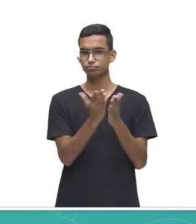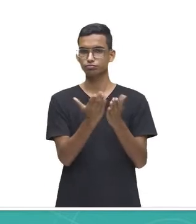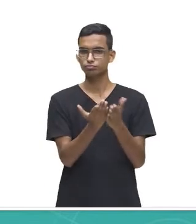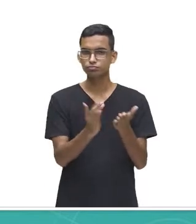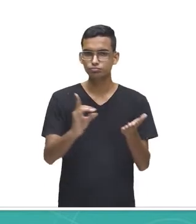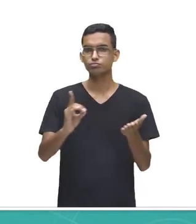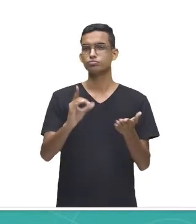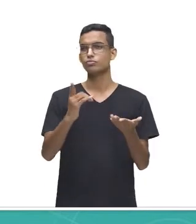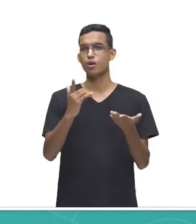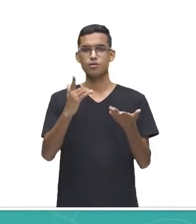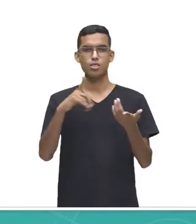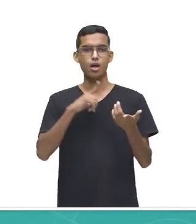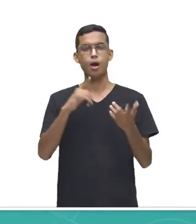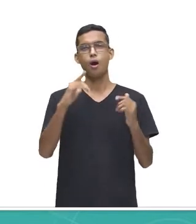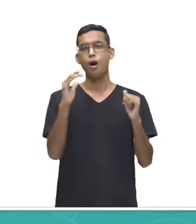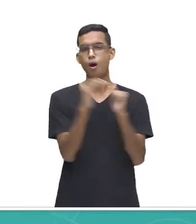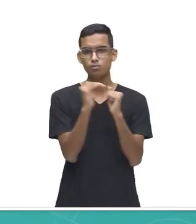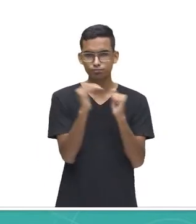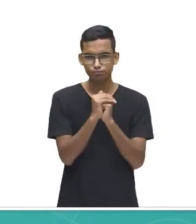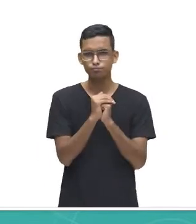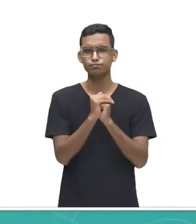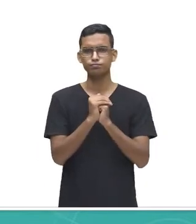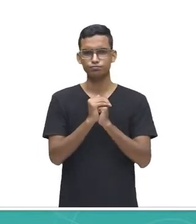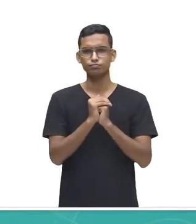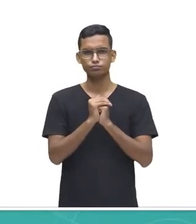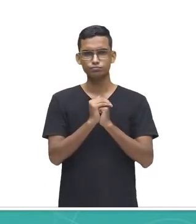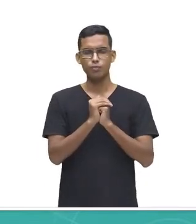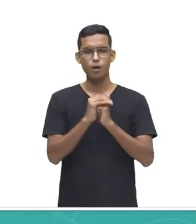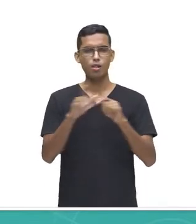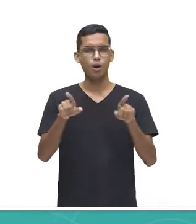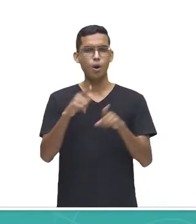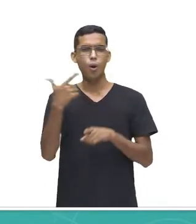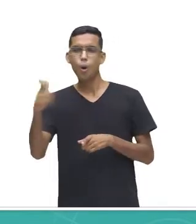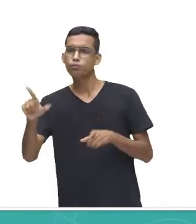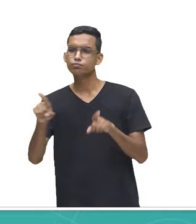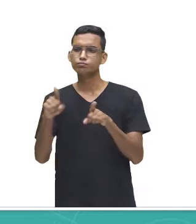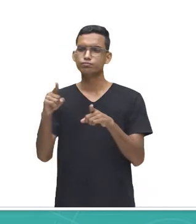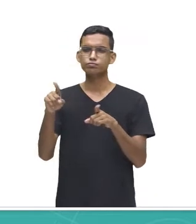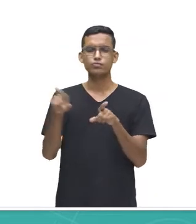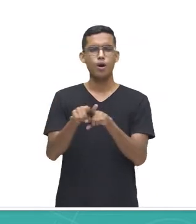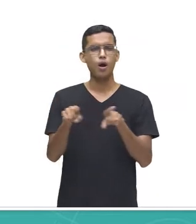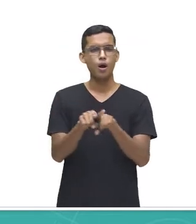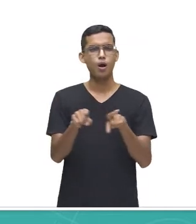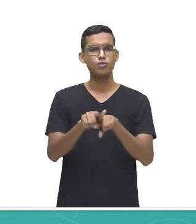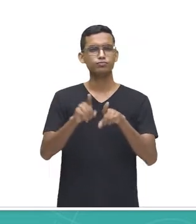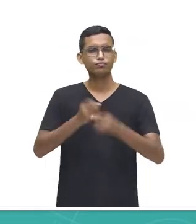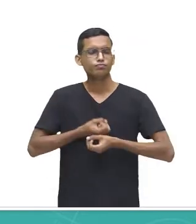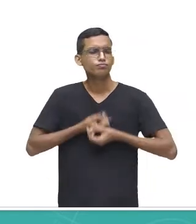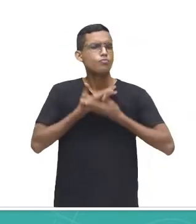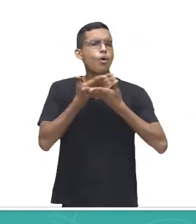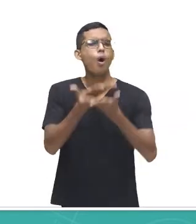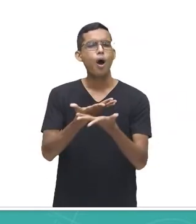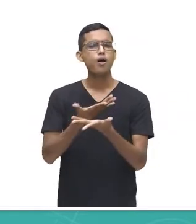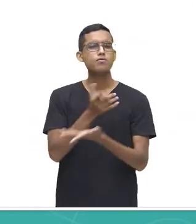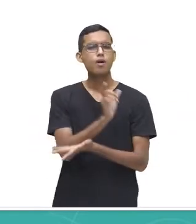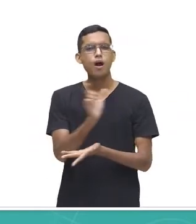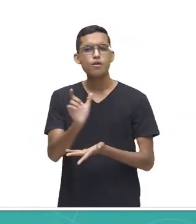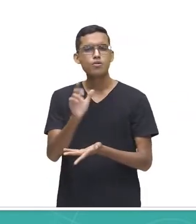outras orações, outras ainda expressam essas palavras através